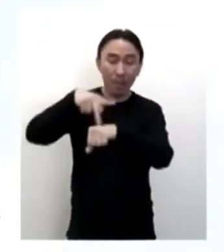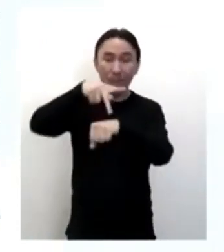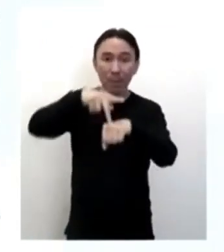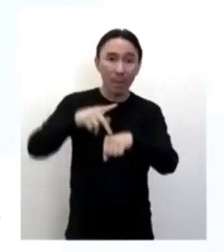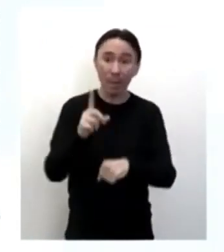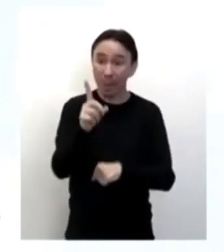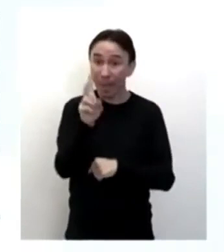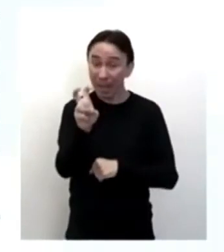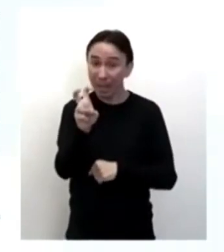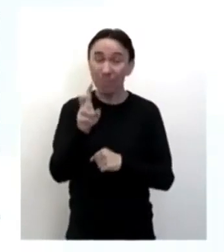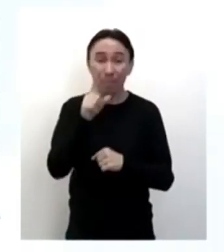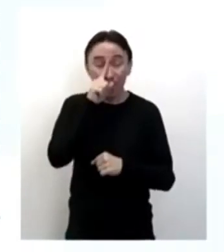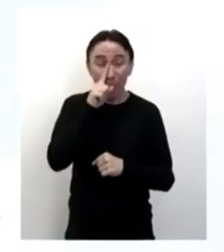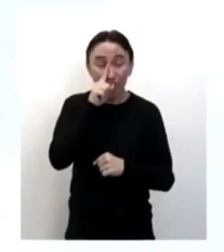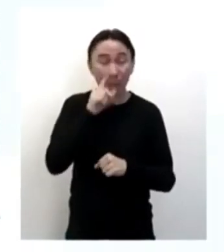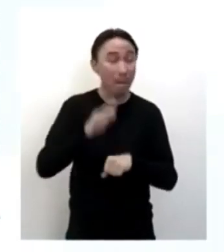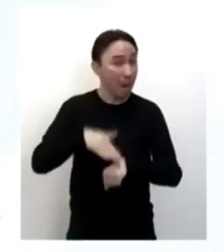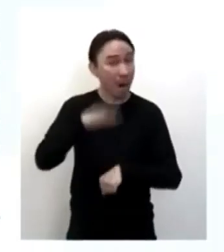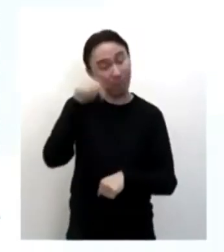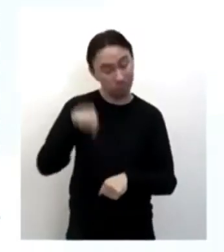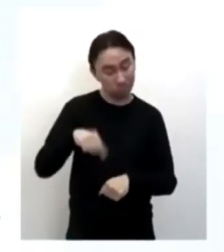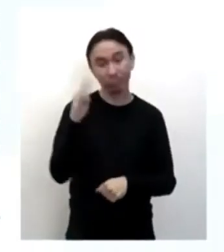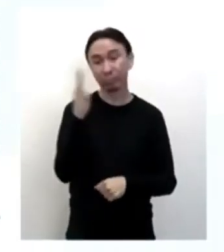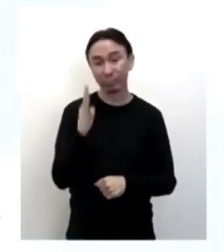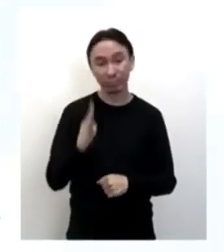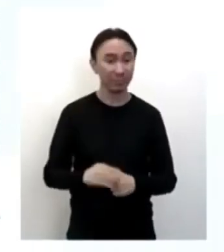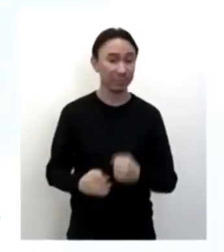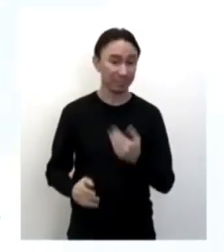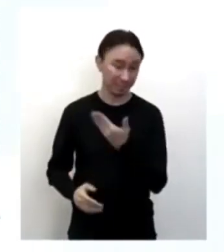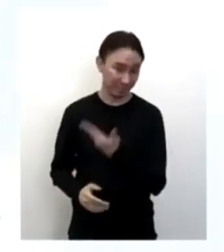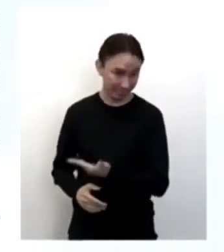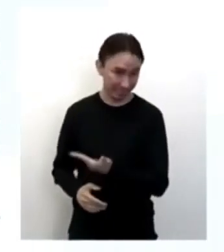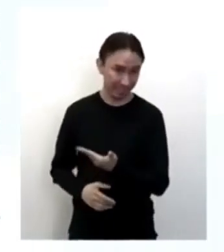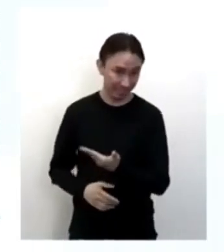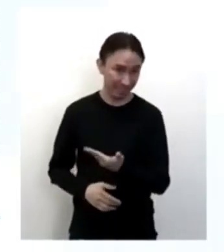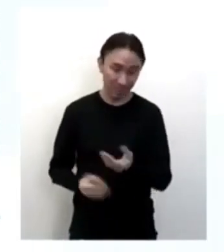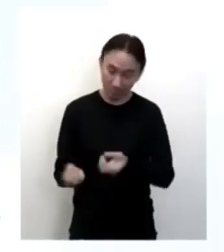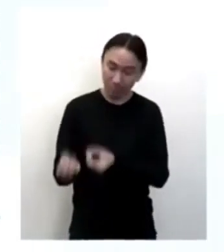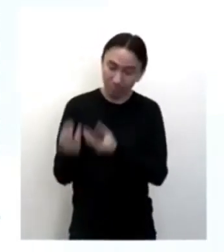das últimas 2 décadas na América Latina e no Caribe. No